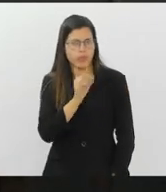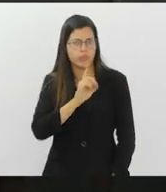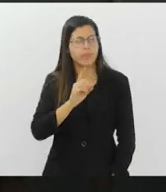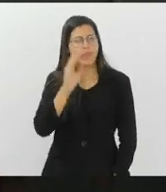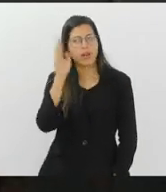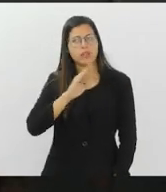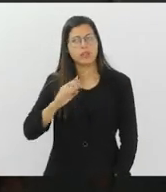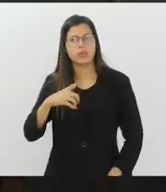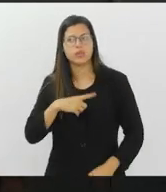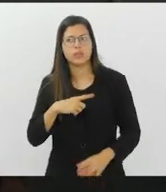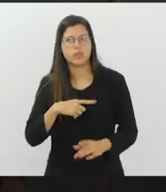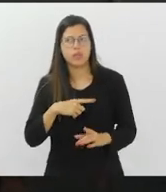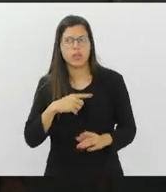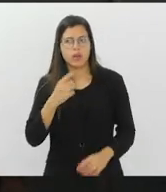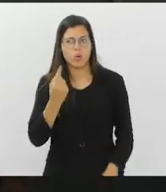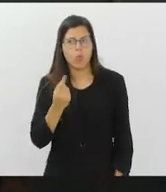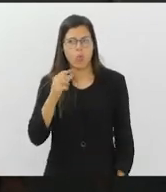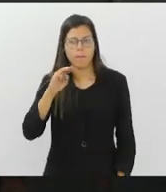uma média de